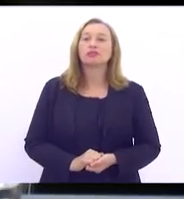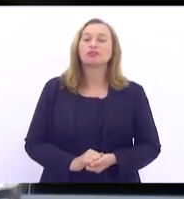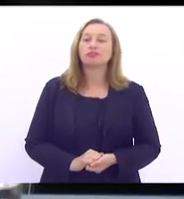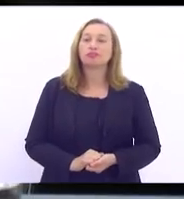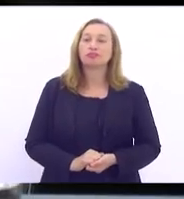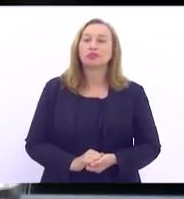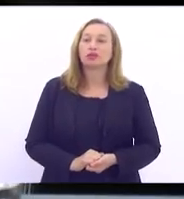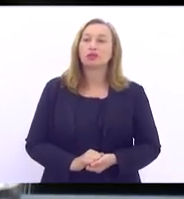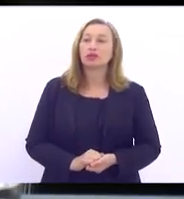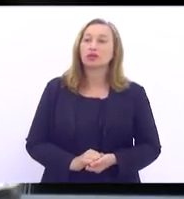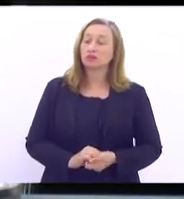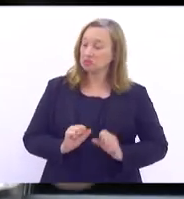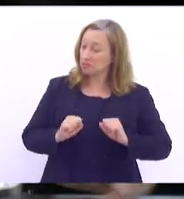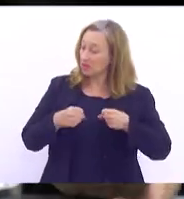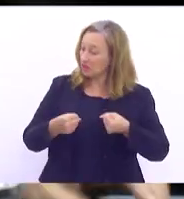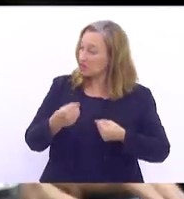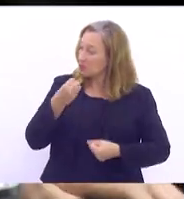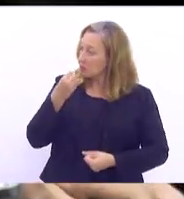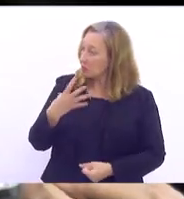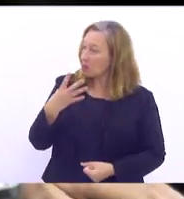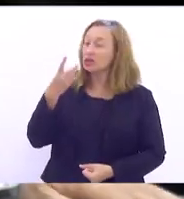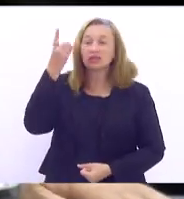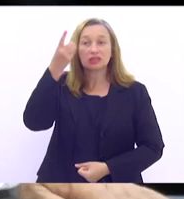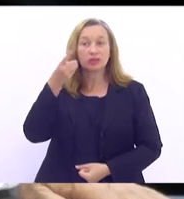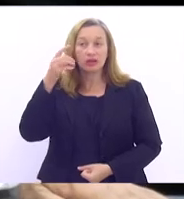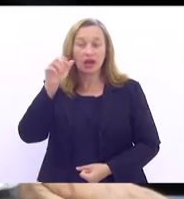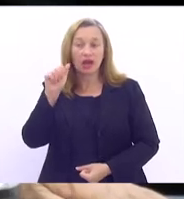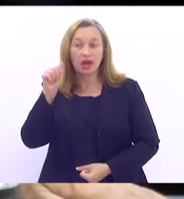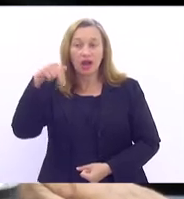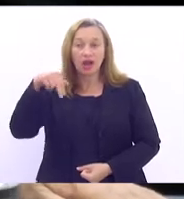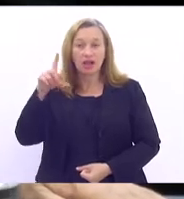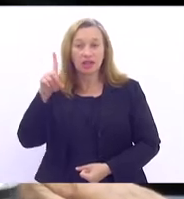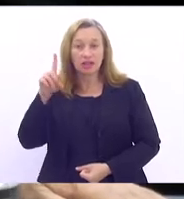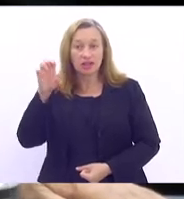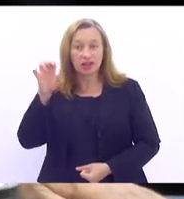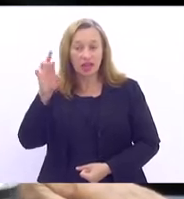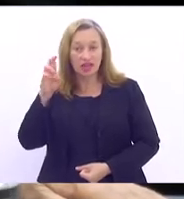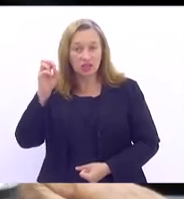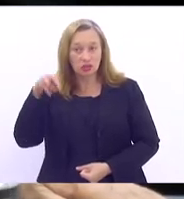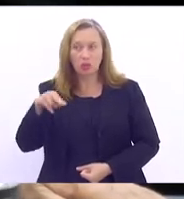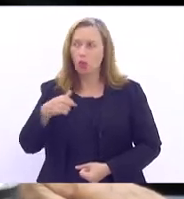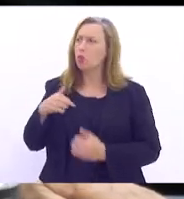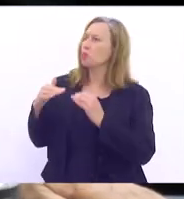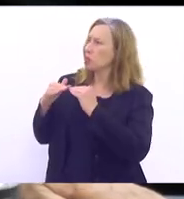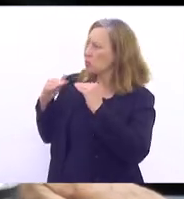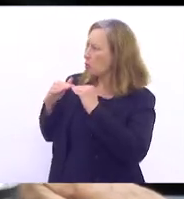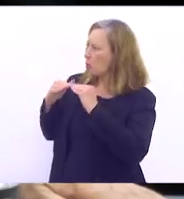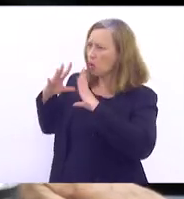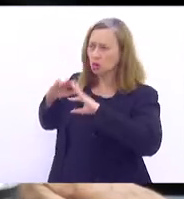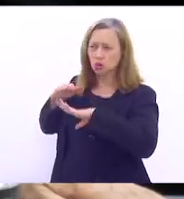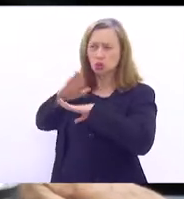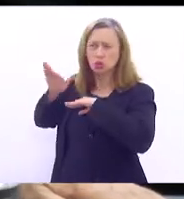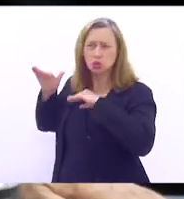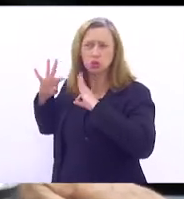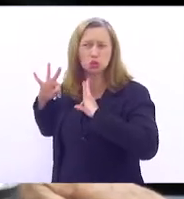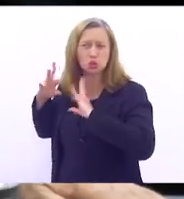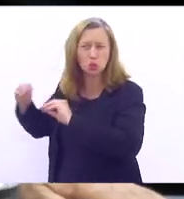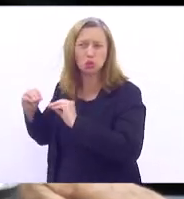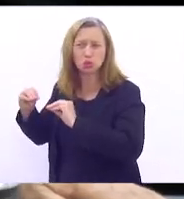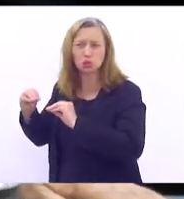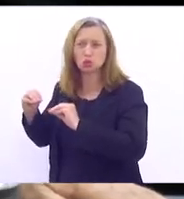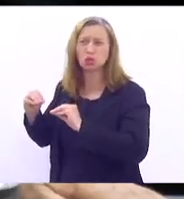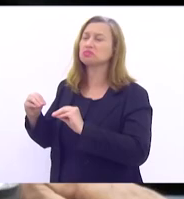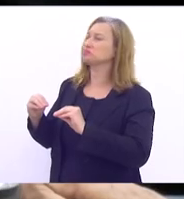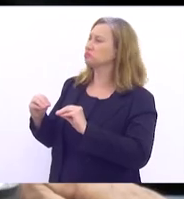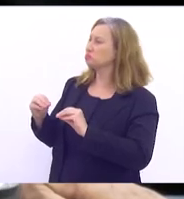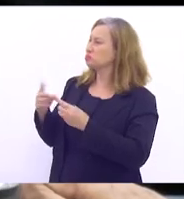apesar da brilhante defesa do deputado Anderson, eu concordo com ele em gênero, número e grau no mérito. E eu não